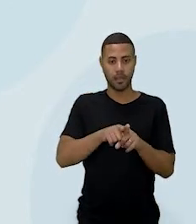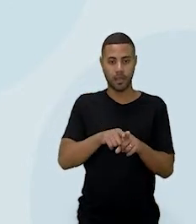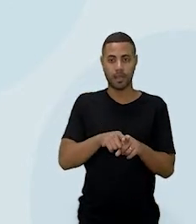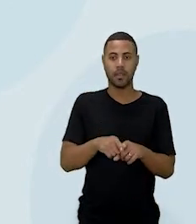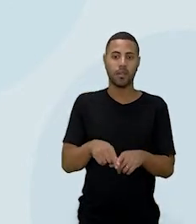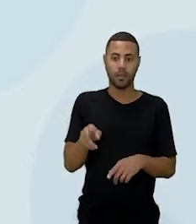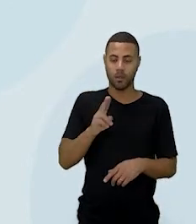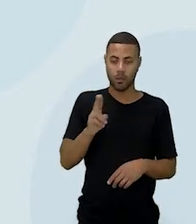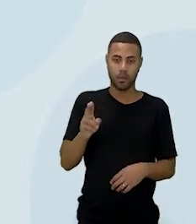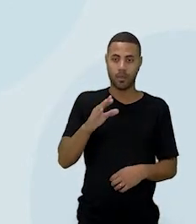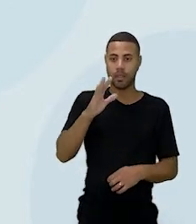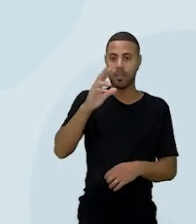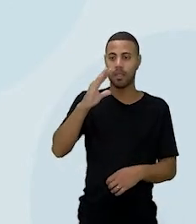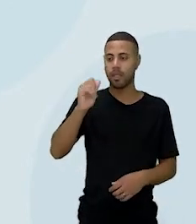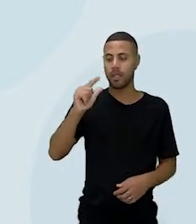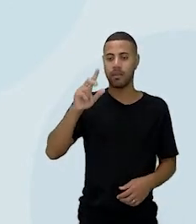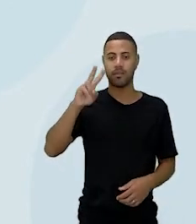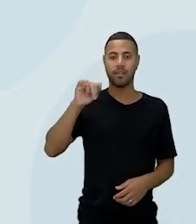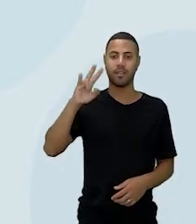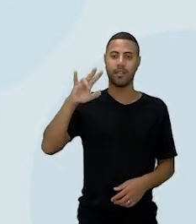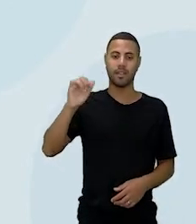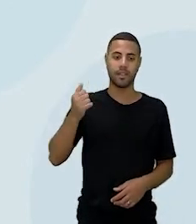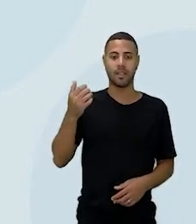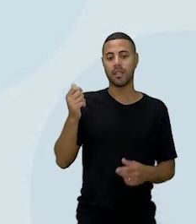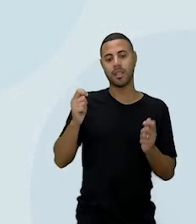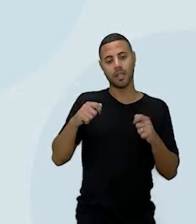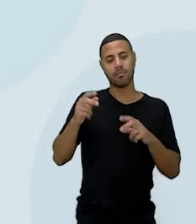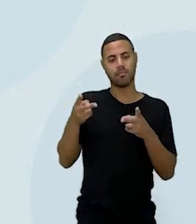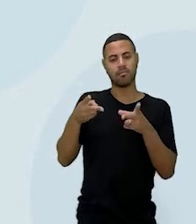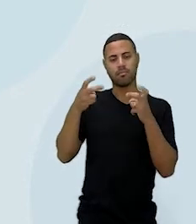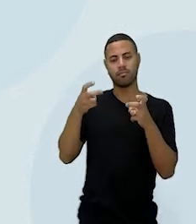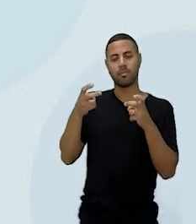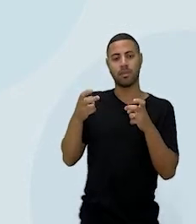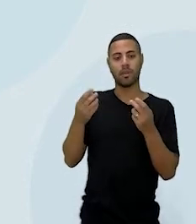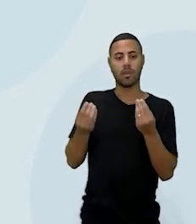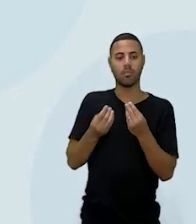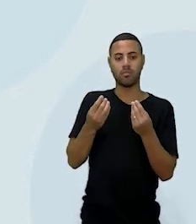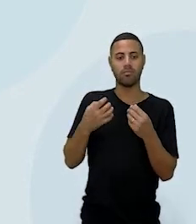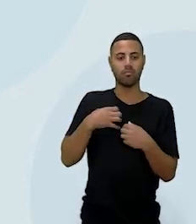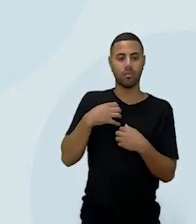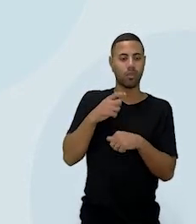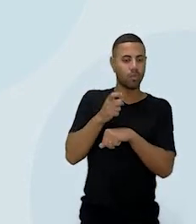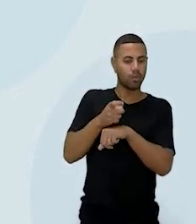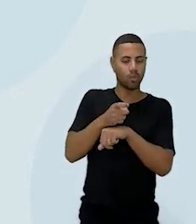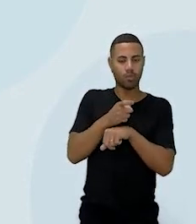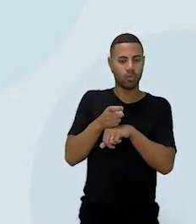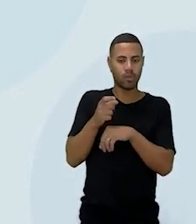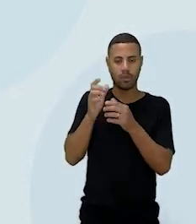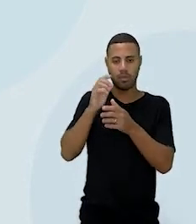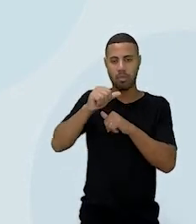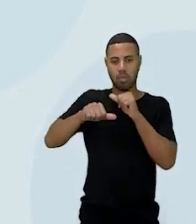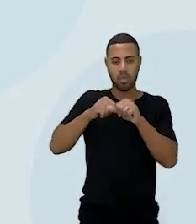viva, é muito conhecido como cal viva. E, logicamente, você pode observar ali a formulação dele, né, a fórmula química,